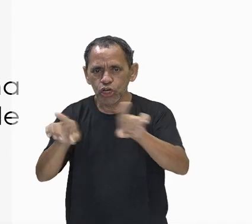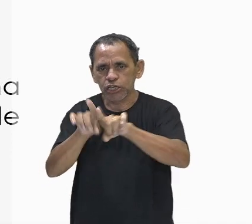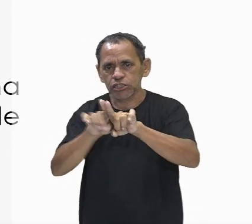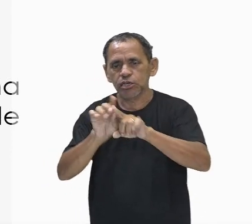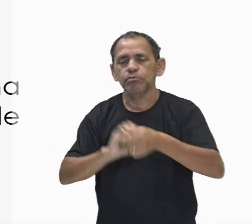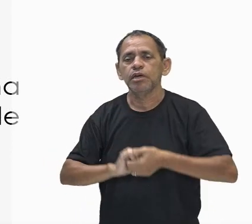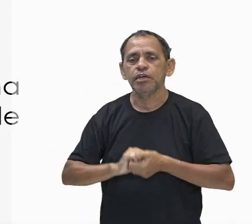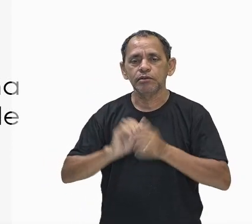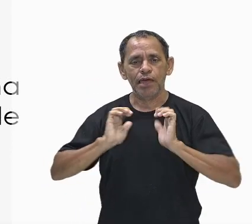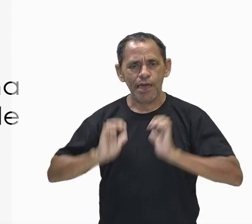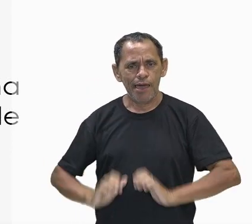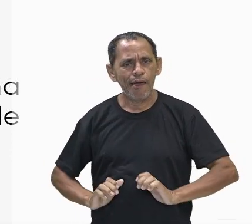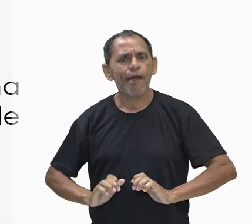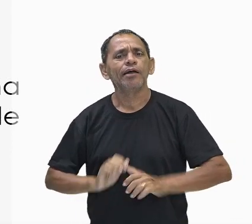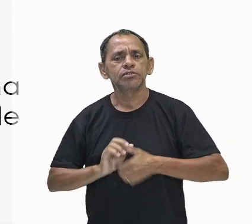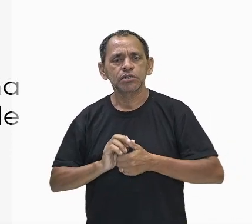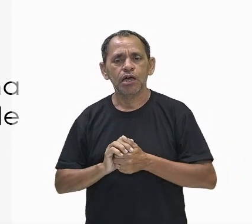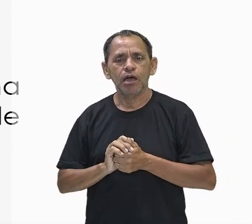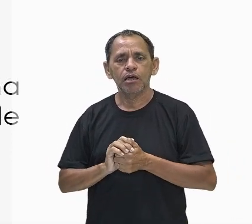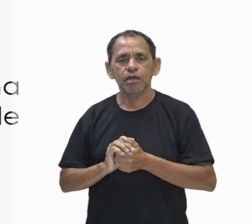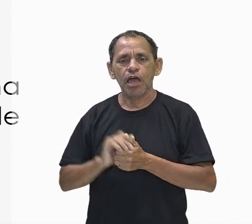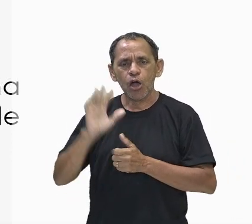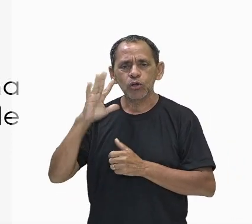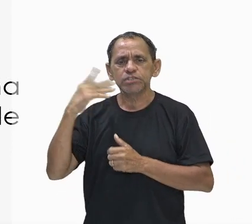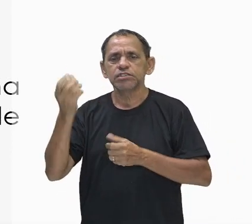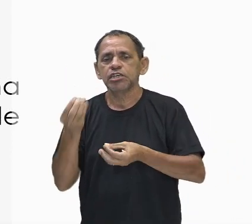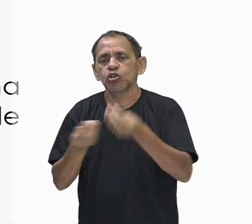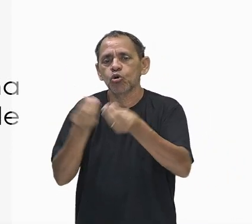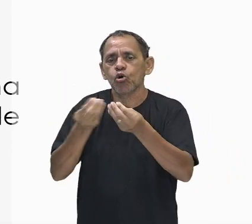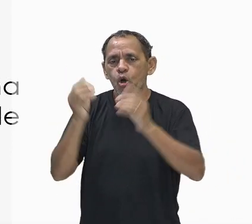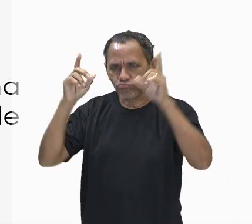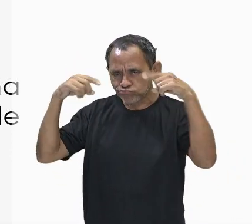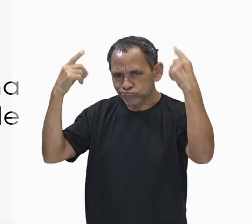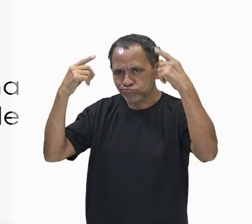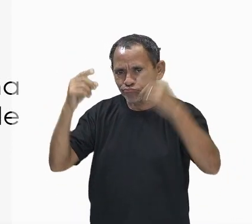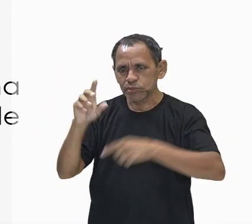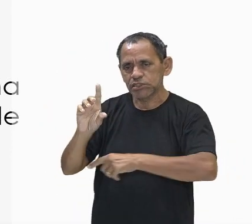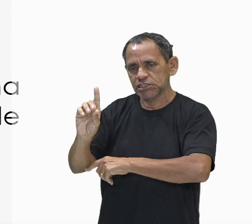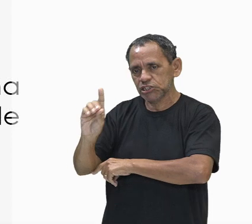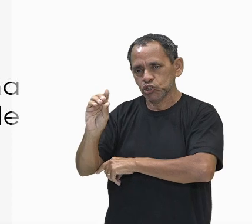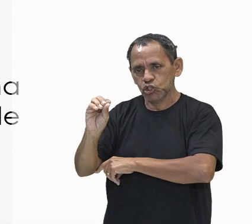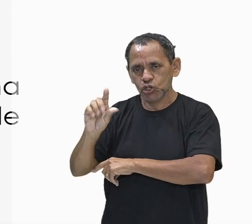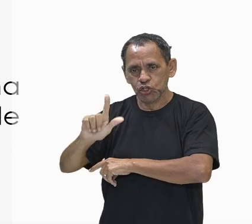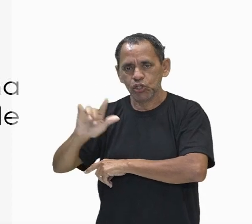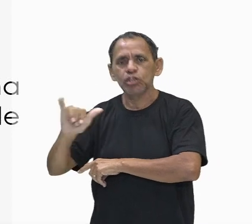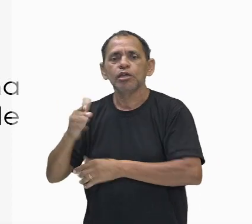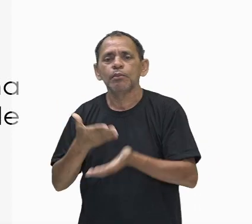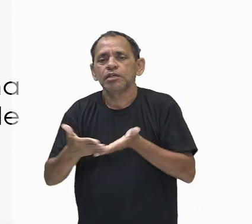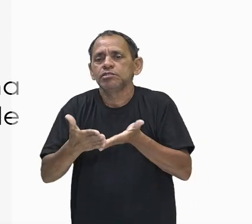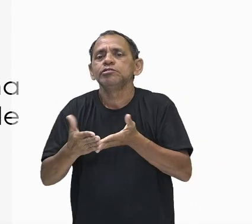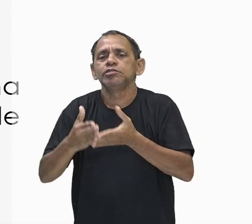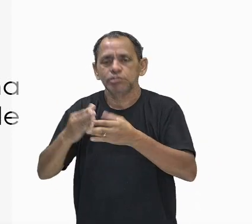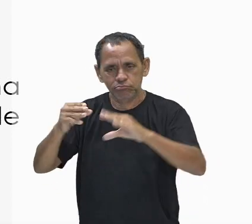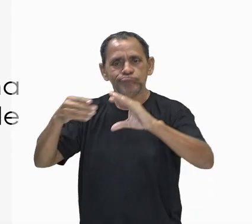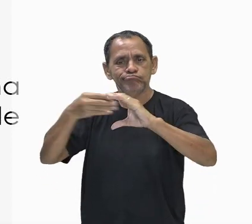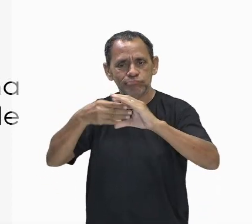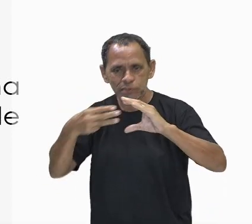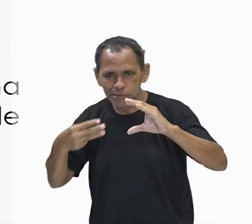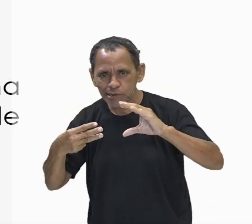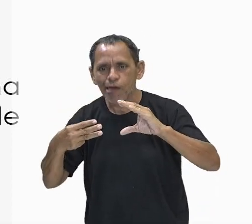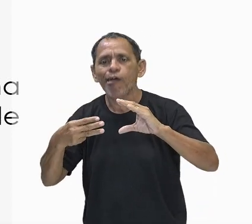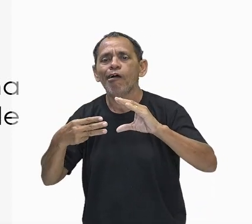ciência surgiram com a clonagem dessa ovelha, que recebeu o nome de Dolly, a partir de células-tronco